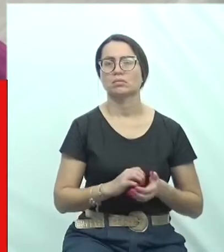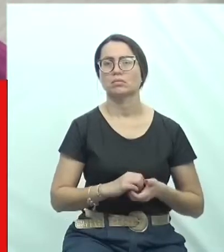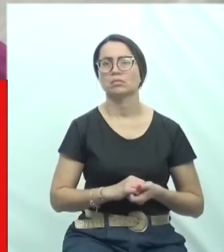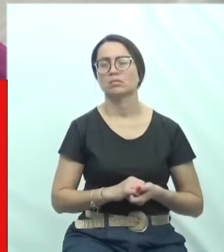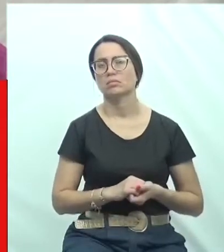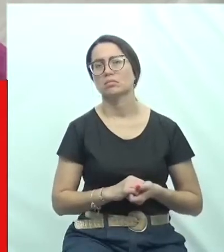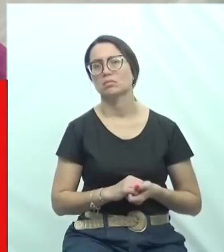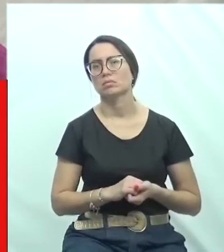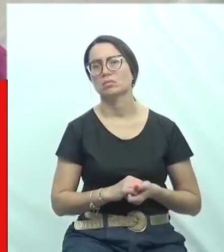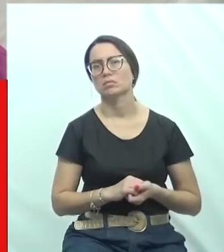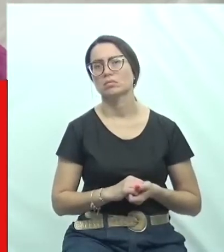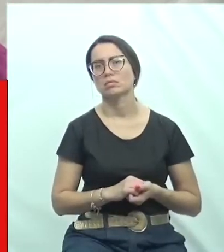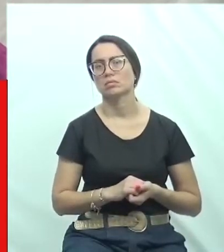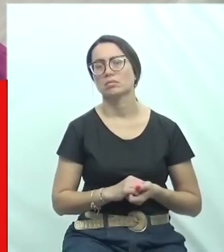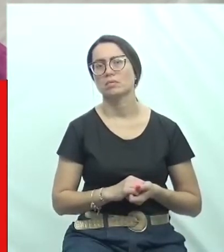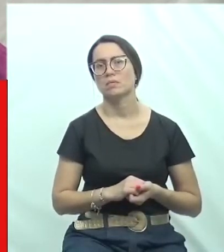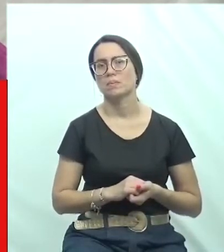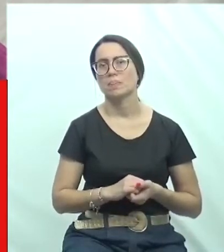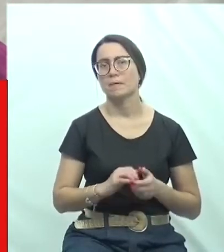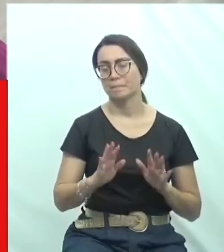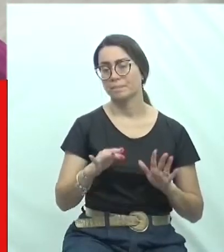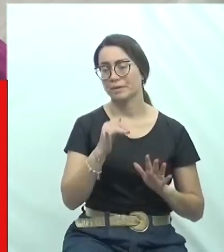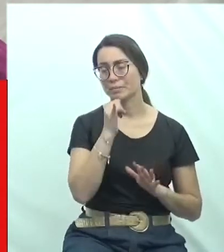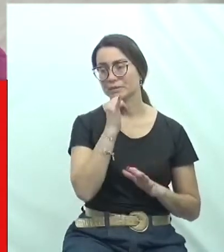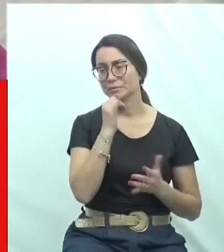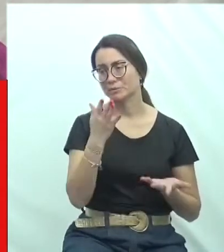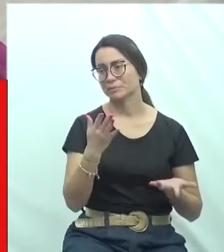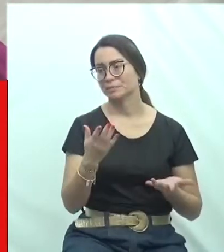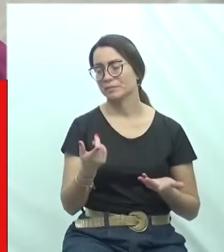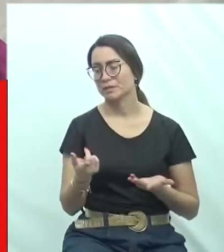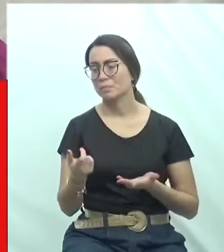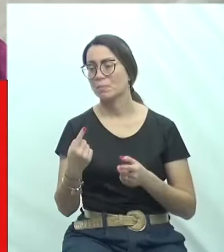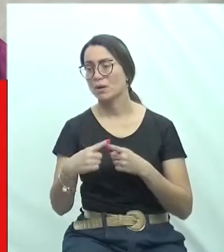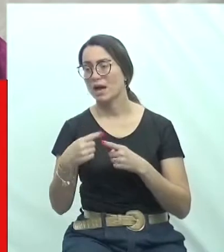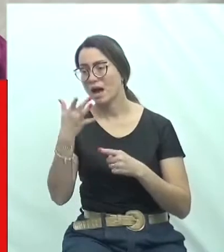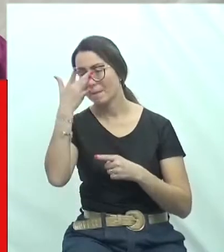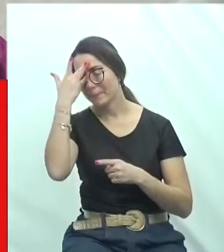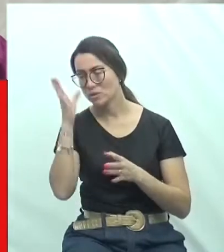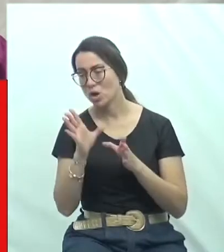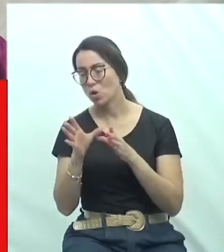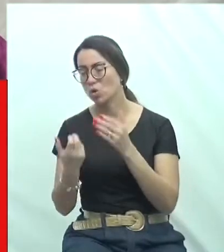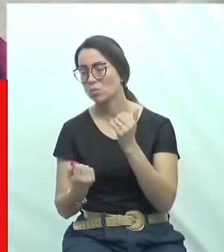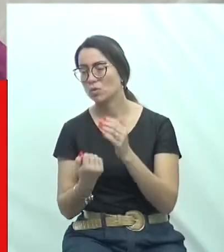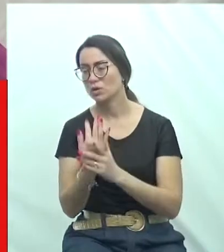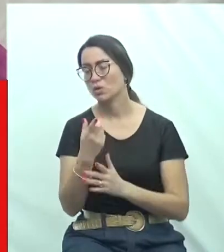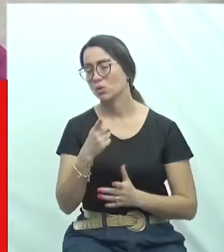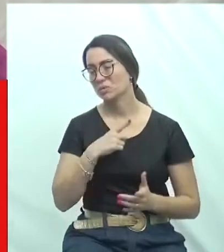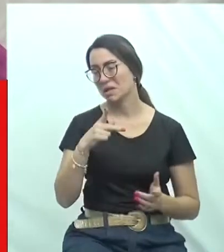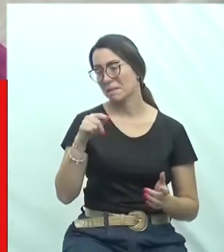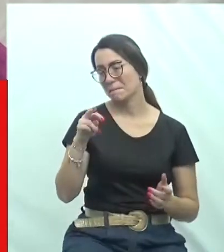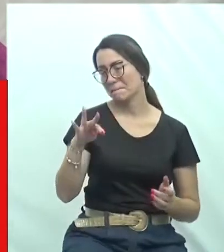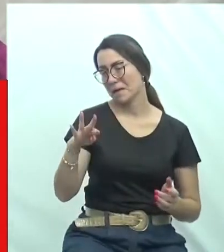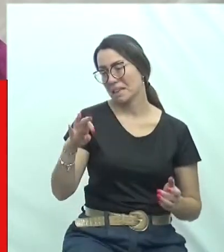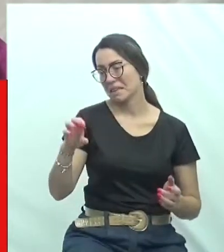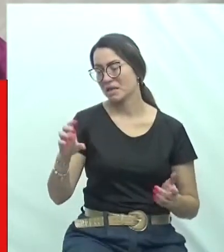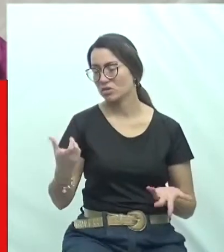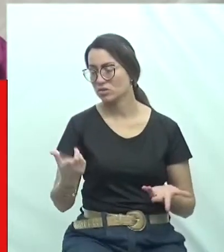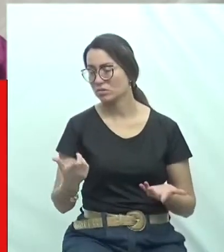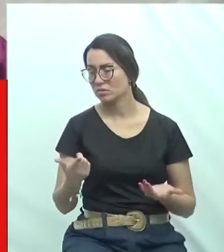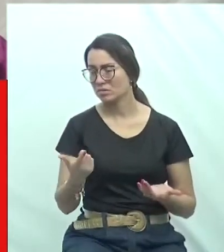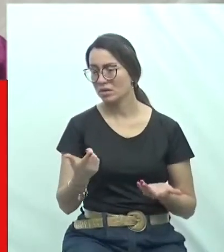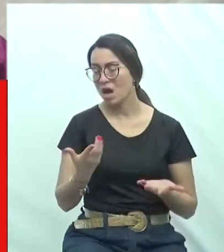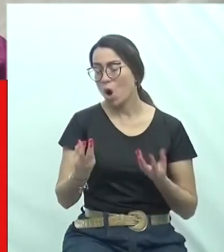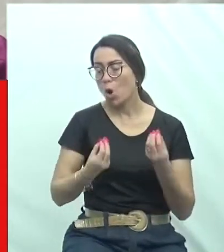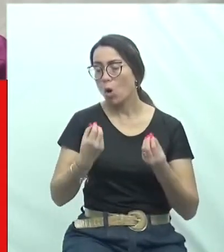inédito. Foi patenteado por alguma coisa? Ele tem patente disso? Enfim, eu não posso utilizar um negócio que não me dê certeza, principalmente com